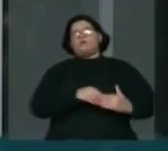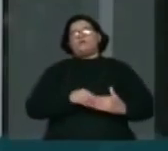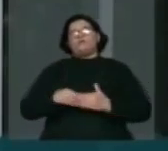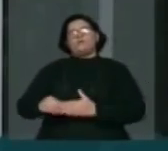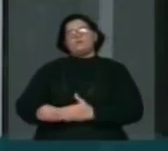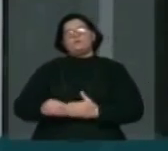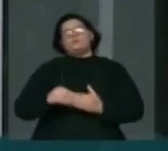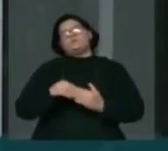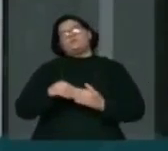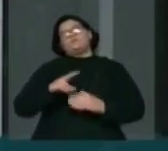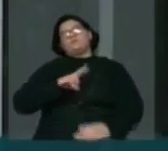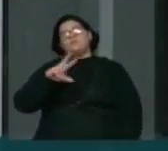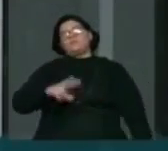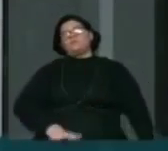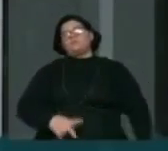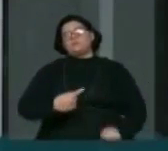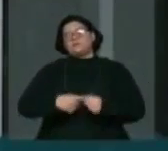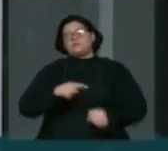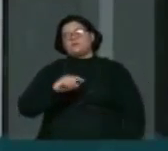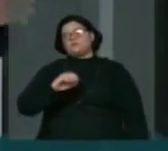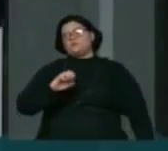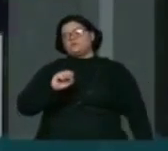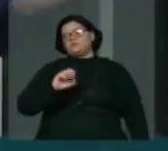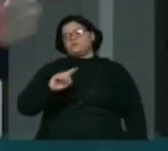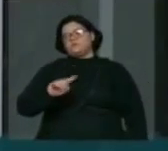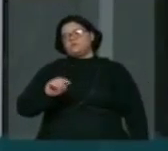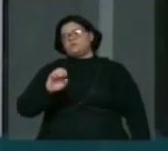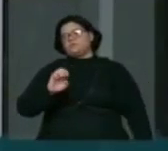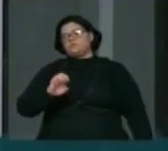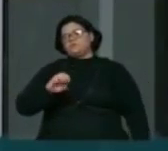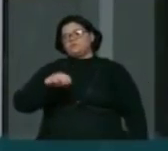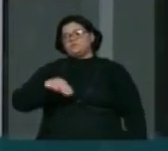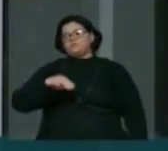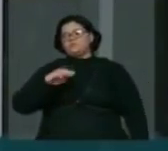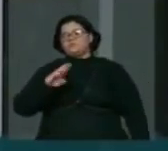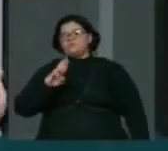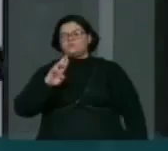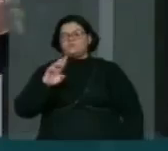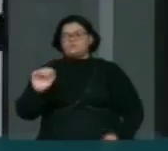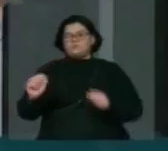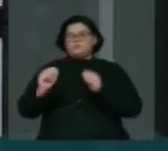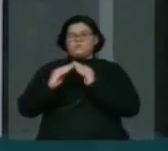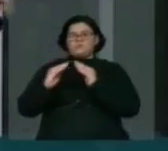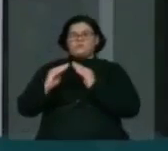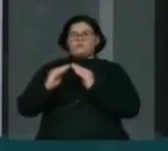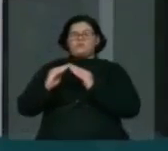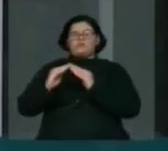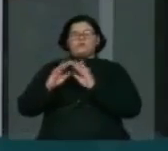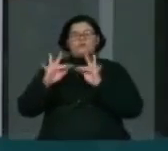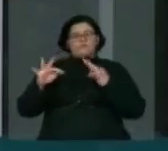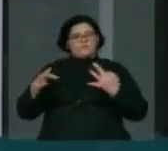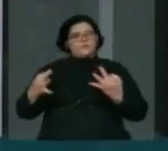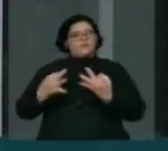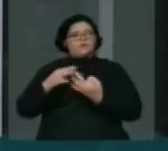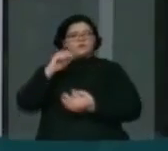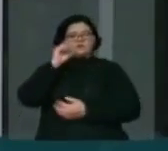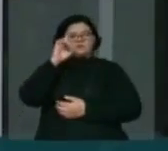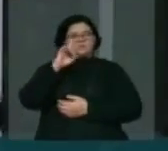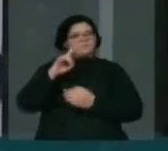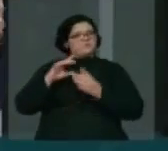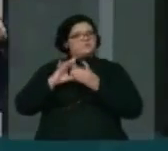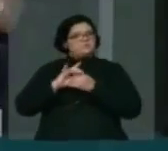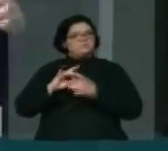costa portuguesa, onde ele ia passar o final de semana com a família, que já se encontrava lá, e nós começamos a conversar,